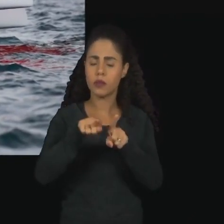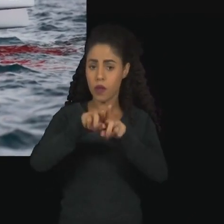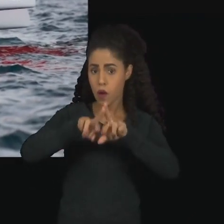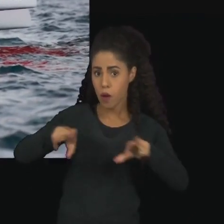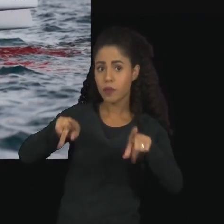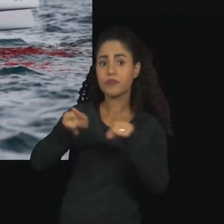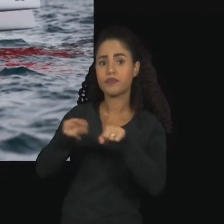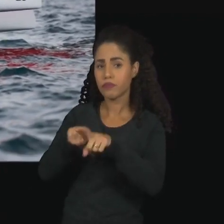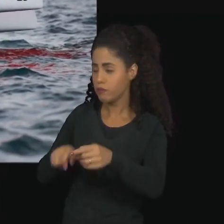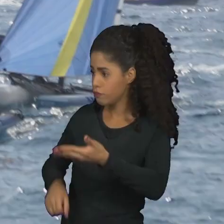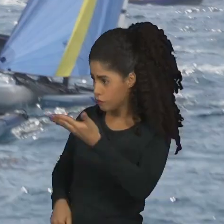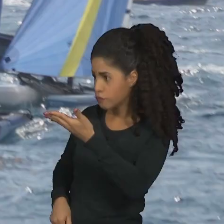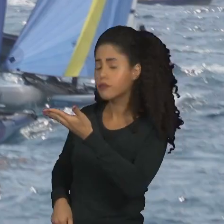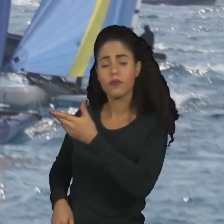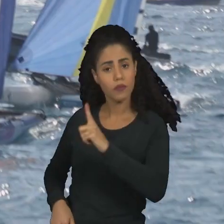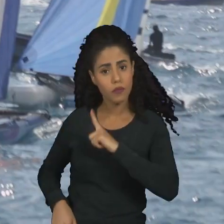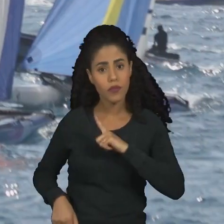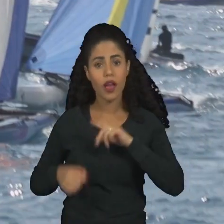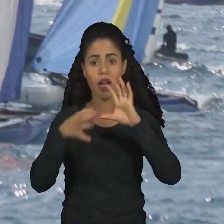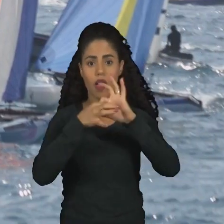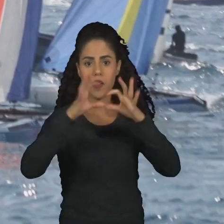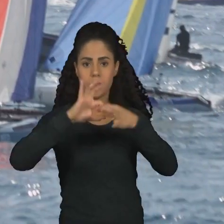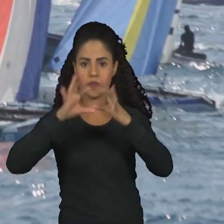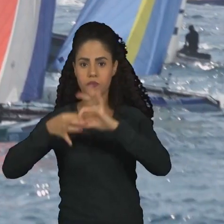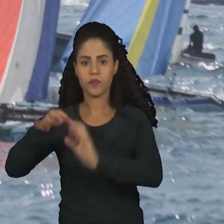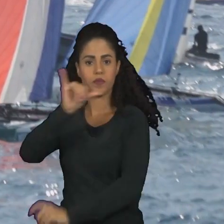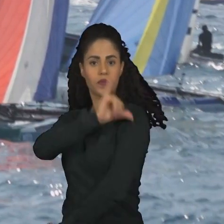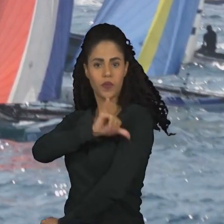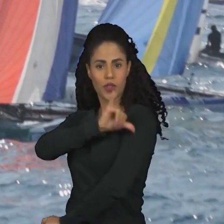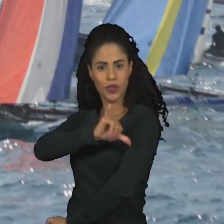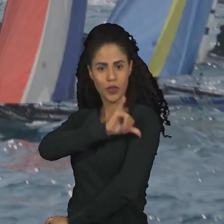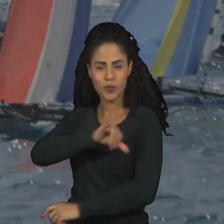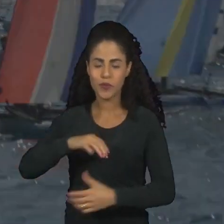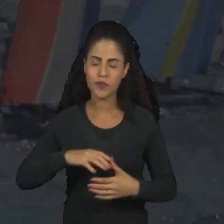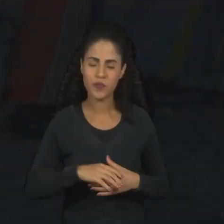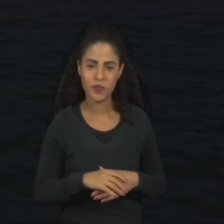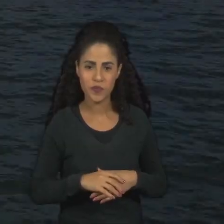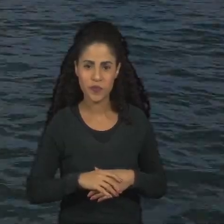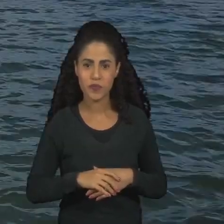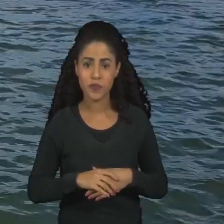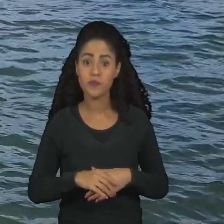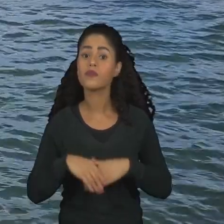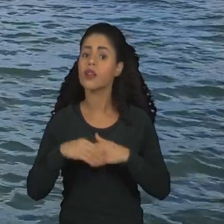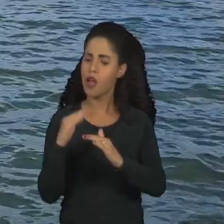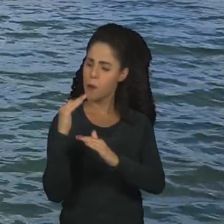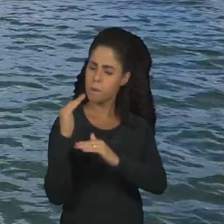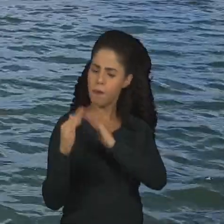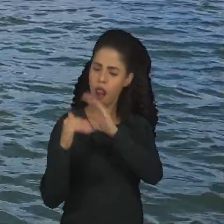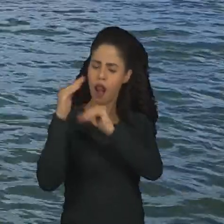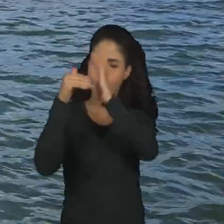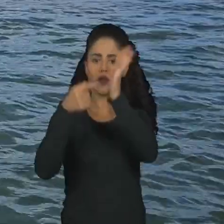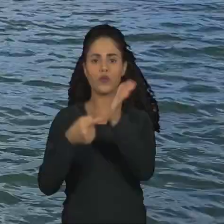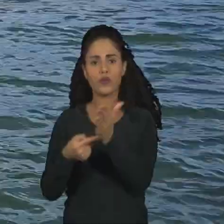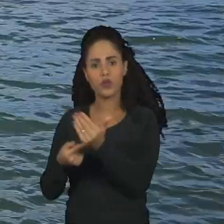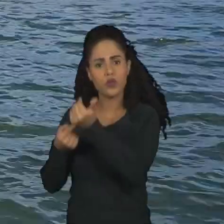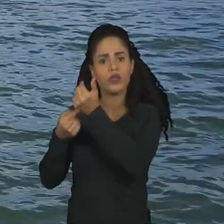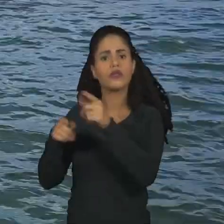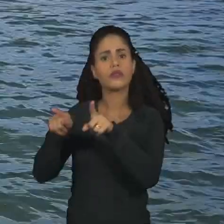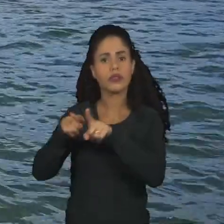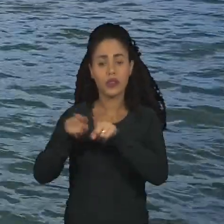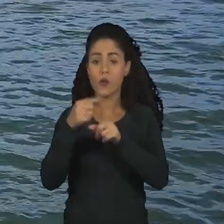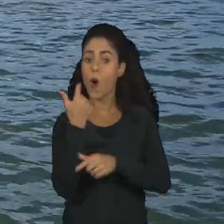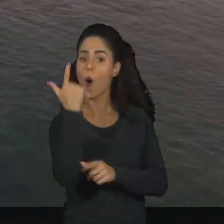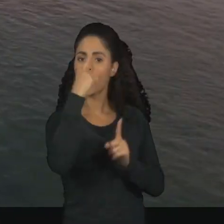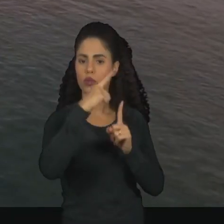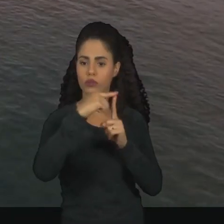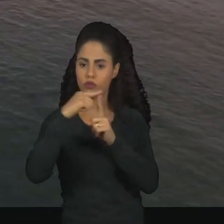classe Nacra 17 nas Olimpíadas do Rio de Janeiro. Com a evolução tecnológica, outros tipos de